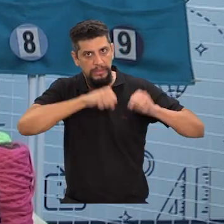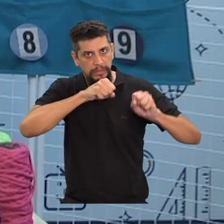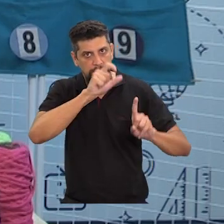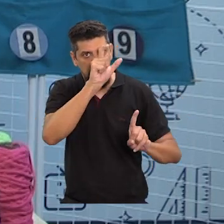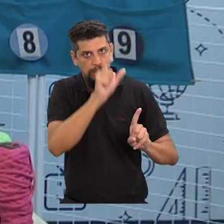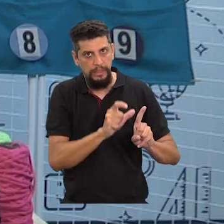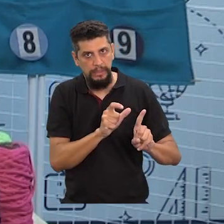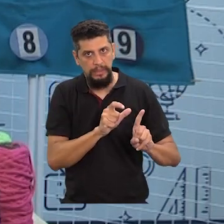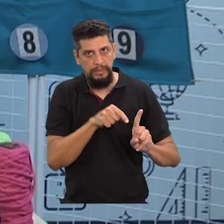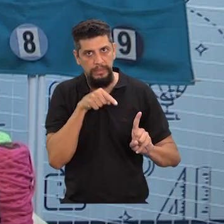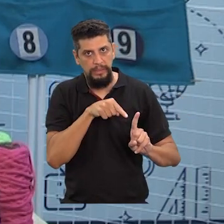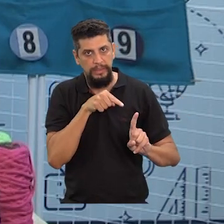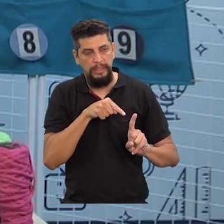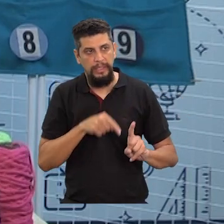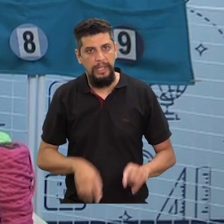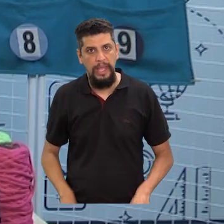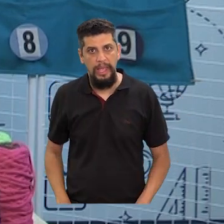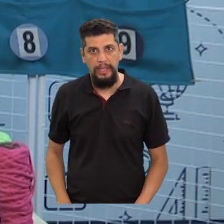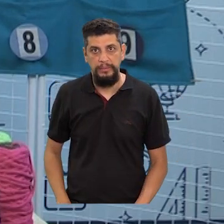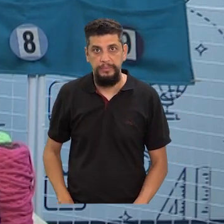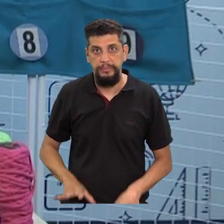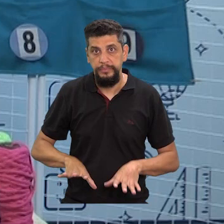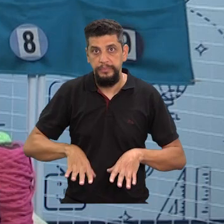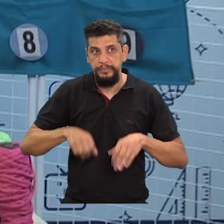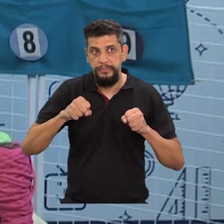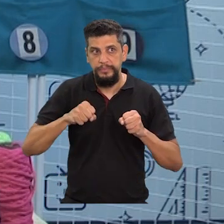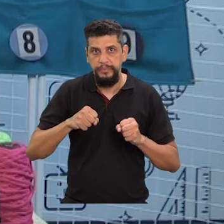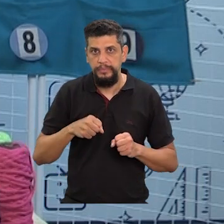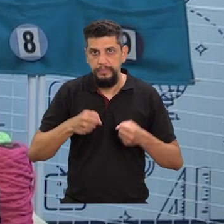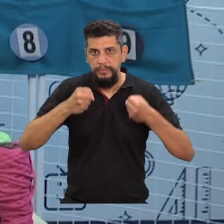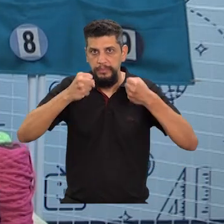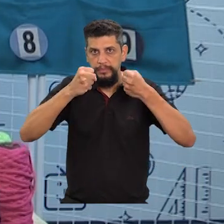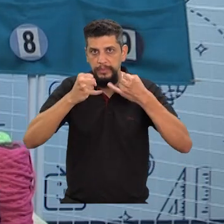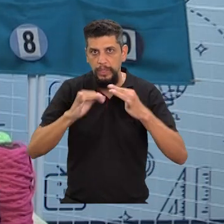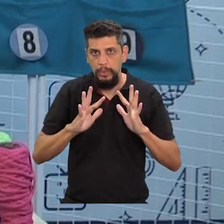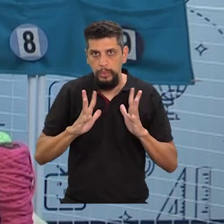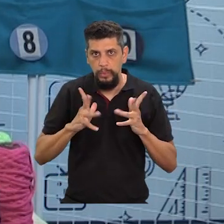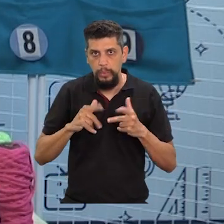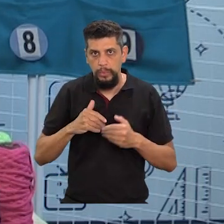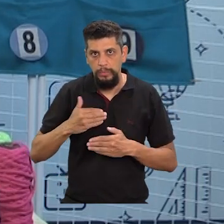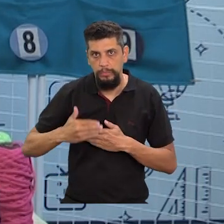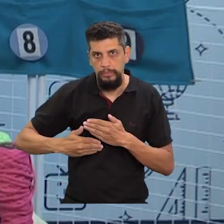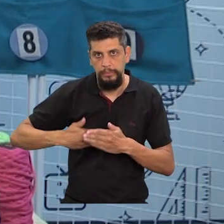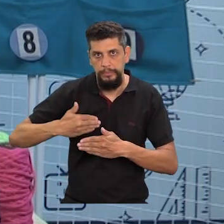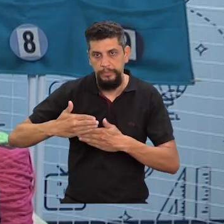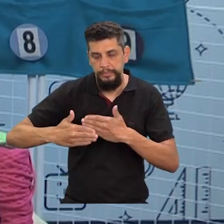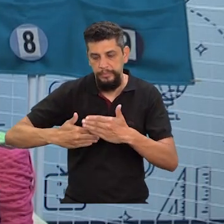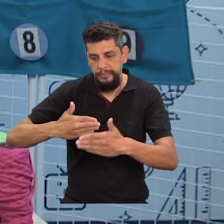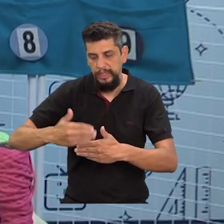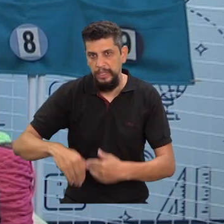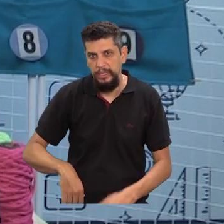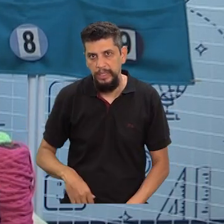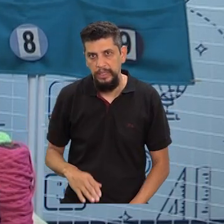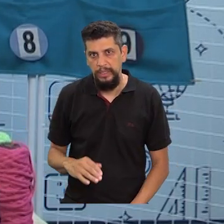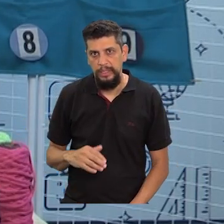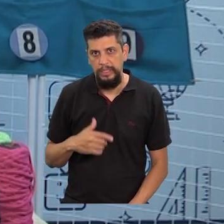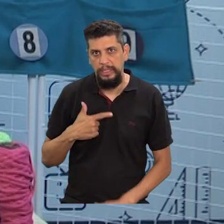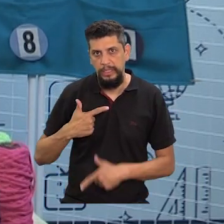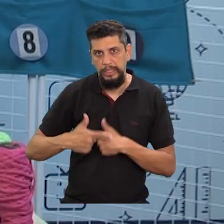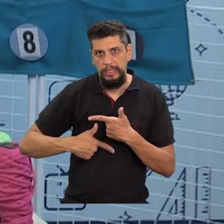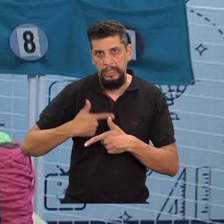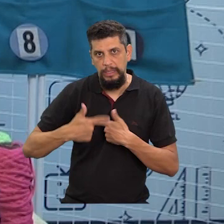Jogou uma maldição em Aracne. E essa maldição dizia assim, que todos os descendentes de Aracne